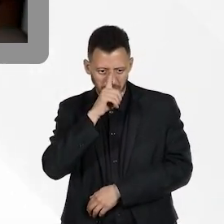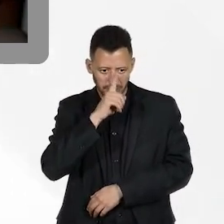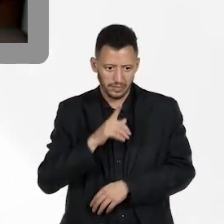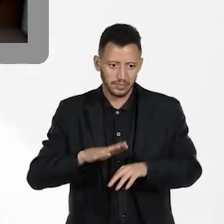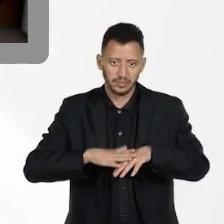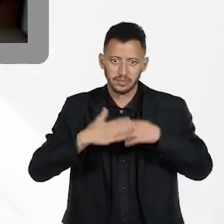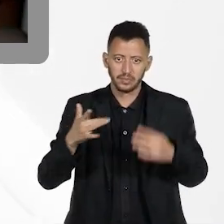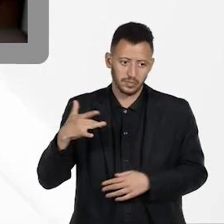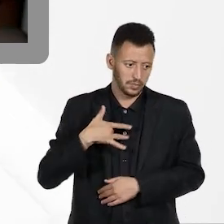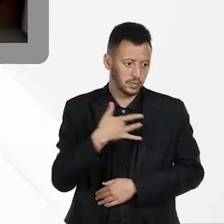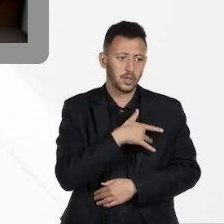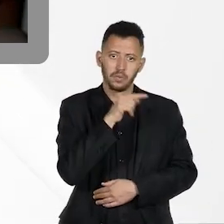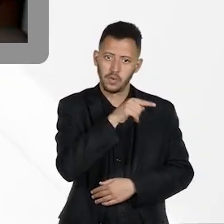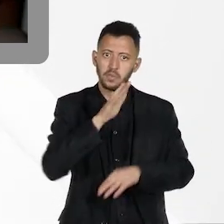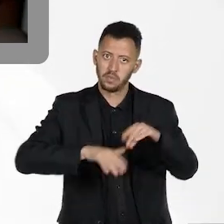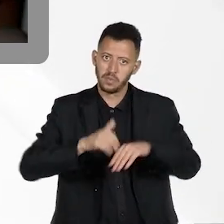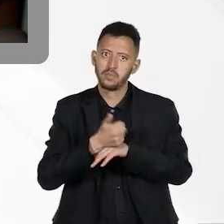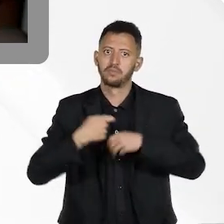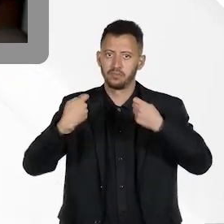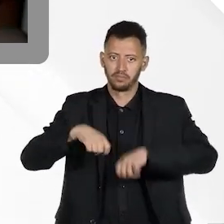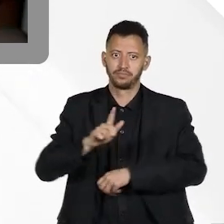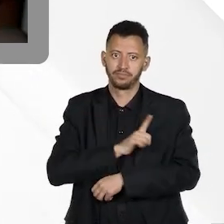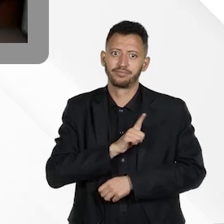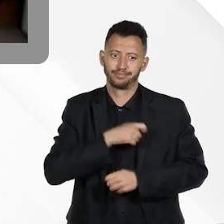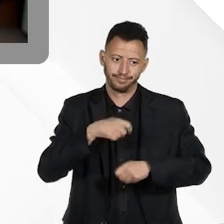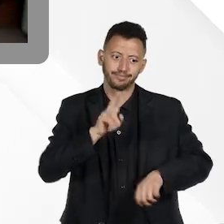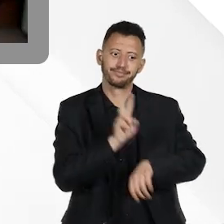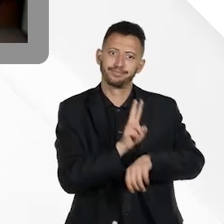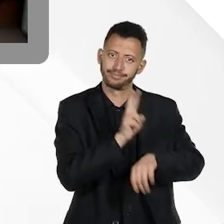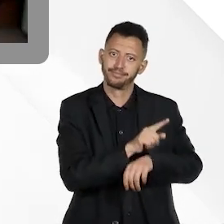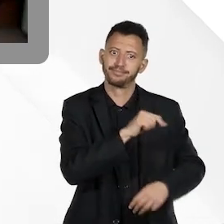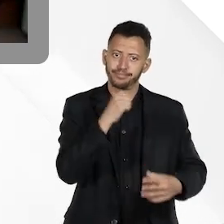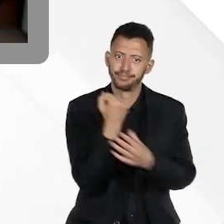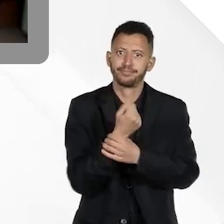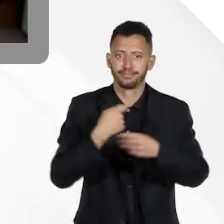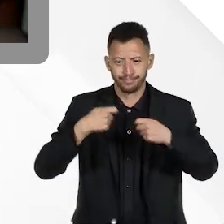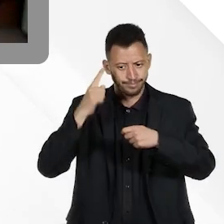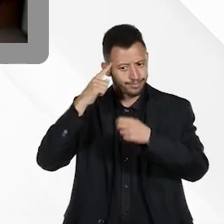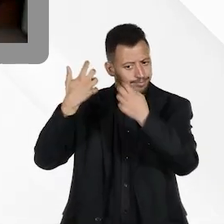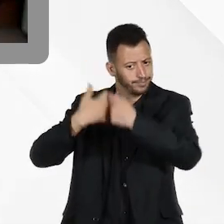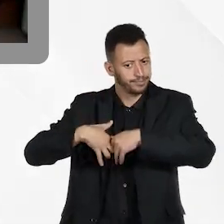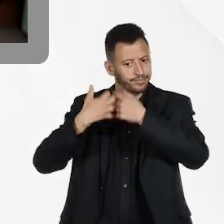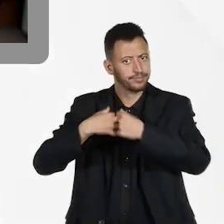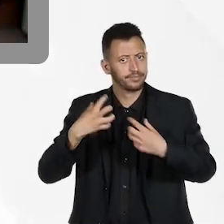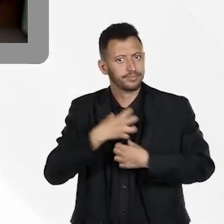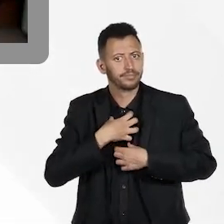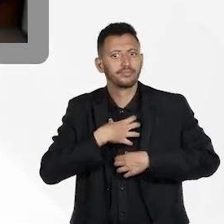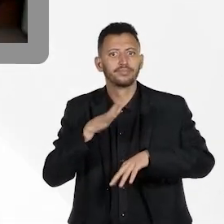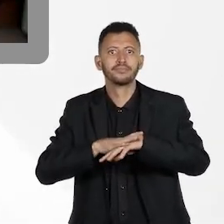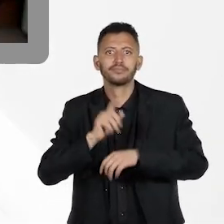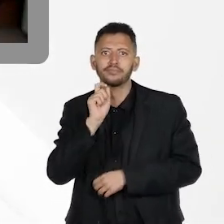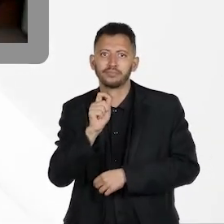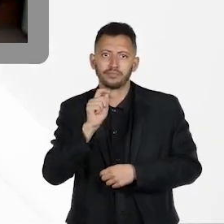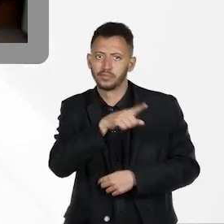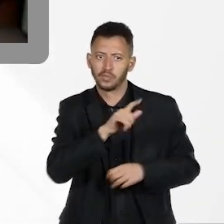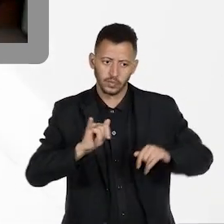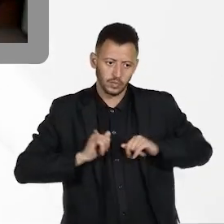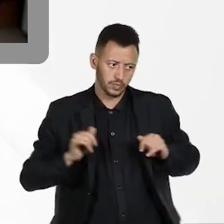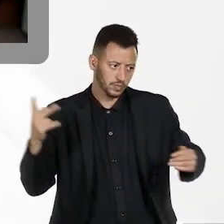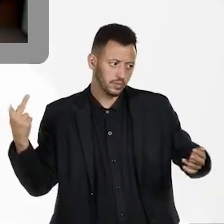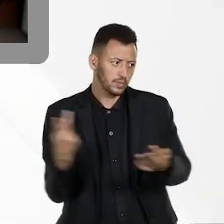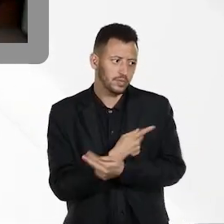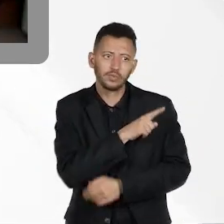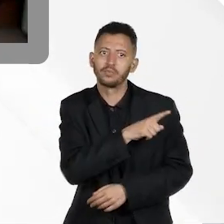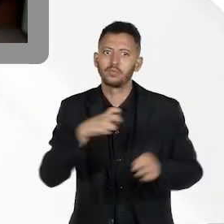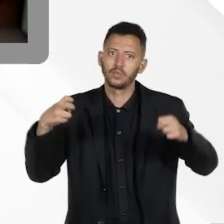risco intenso. Então, a saúde desse trabalhador ele tem que ser protegida e tem que ser pensada de forma que ele